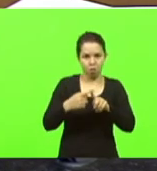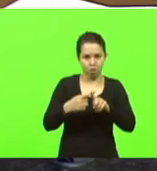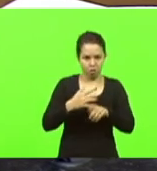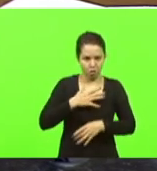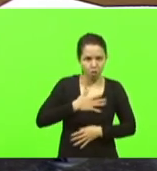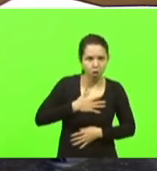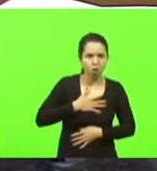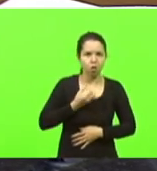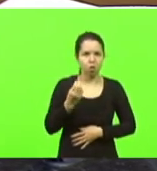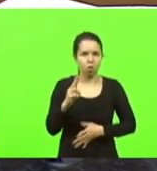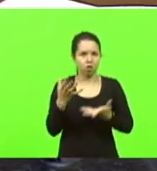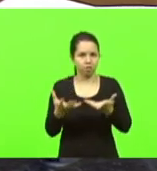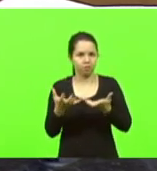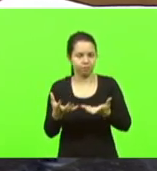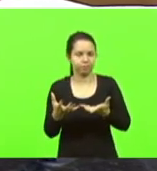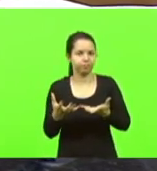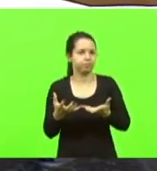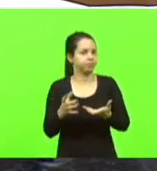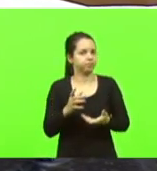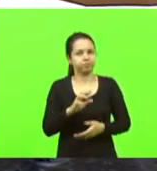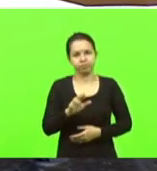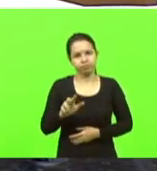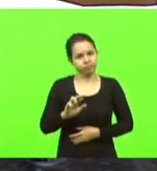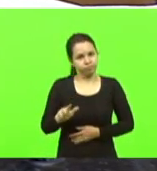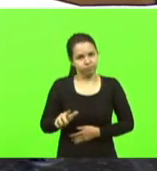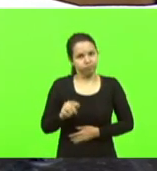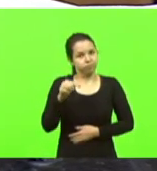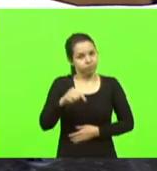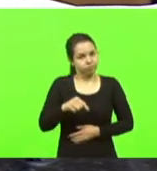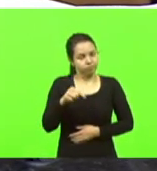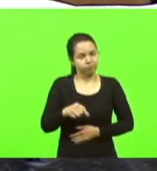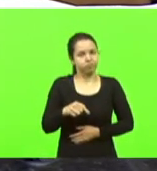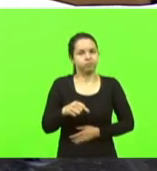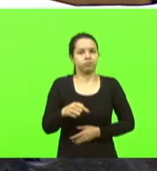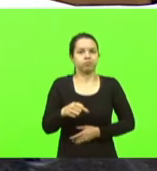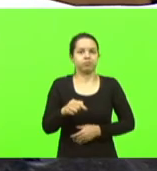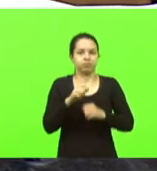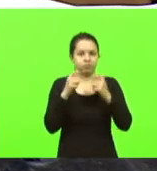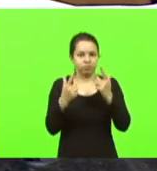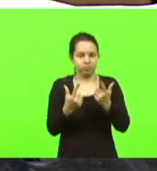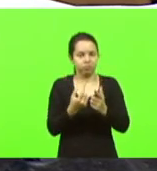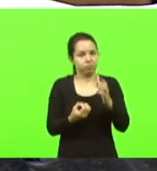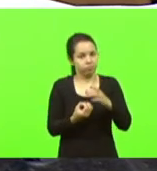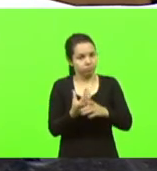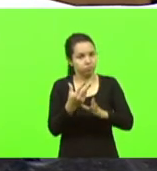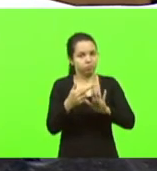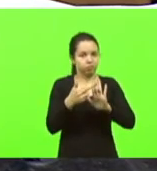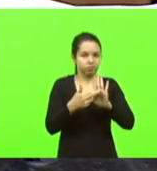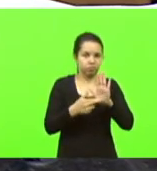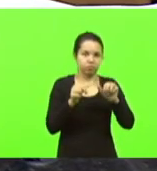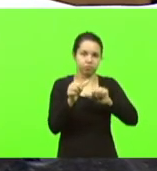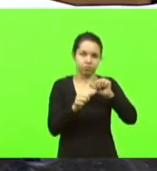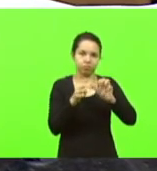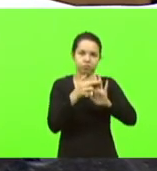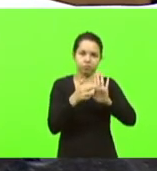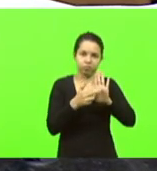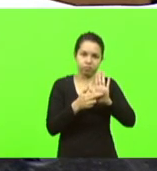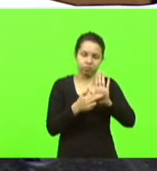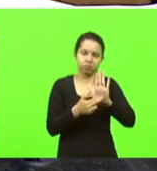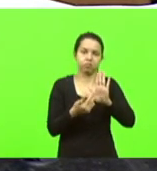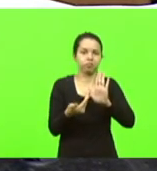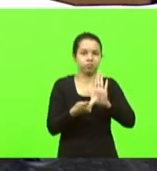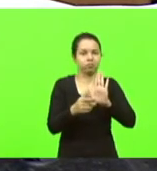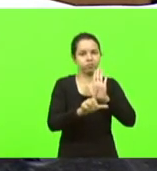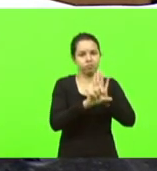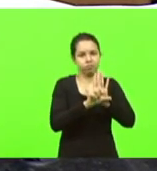é mas com essa casa aqui uma casa que cria regras Altera a regra através da Lei e é a nossa obrigação estar aqui nesse